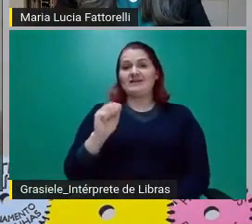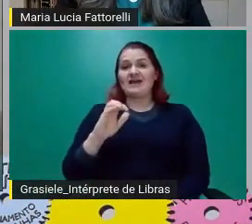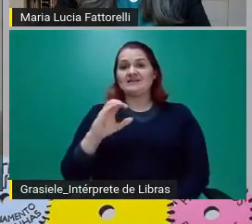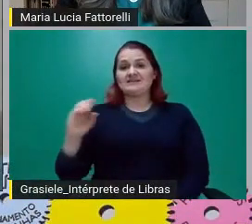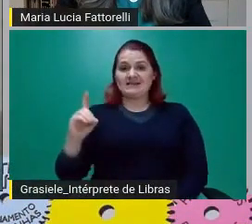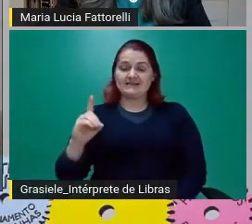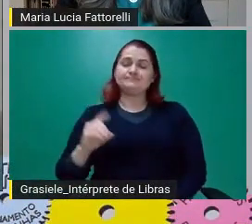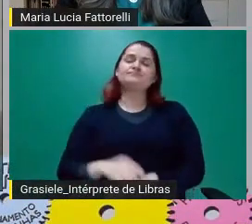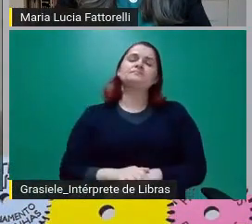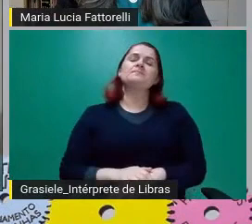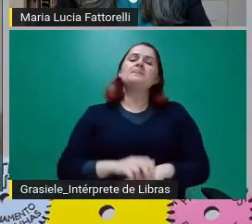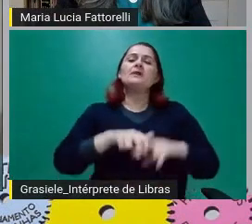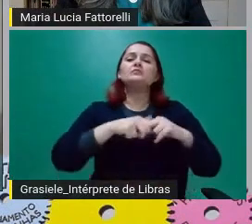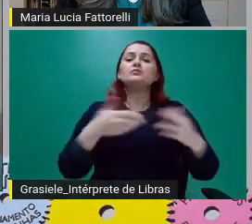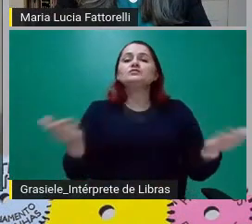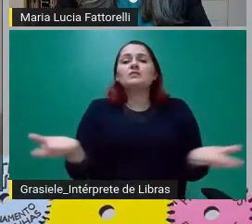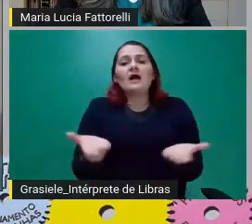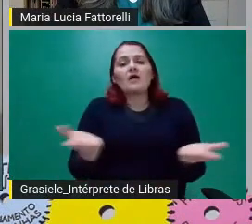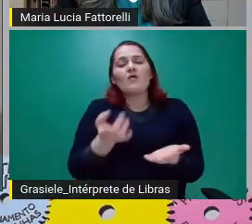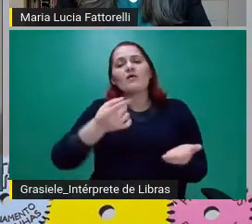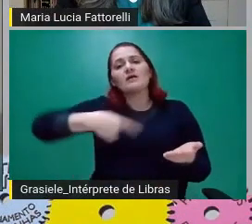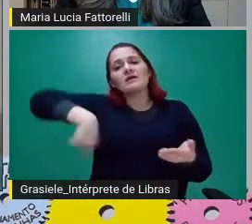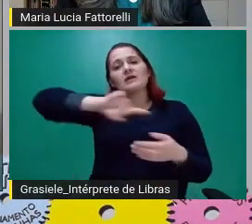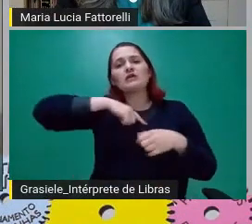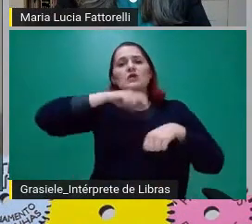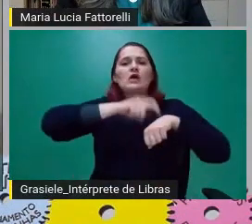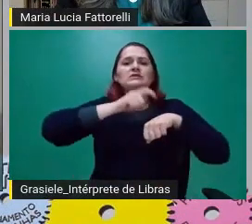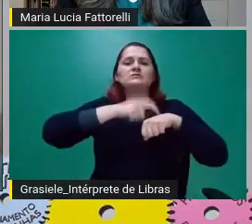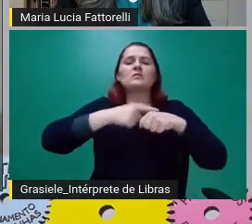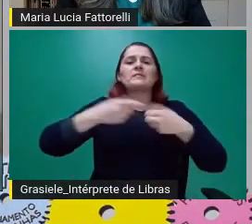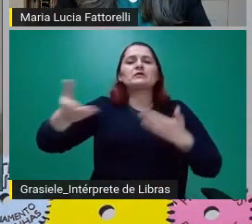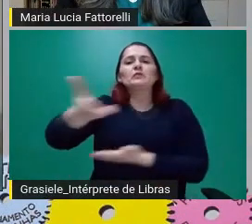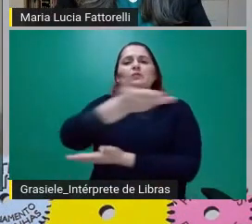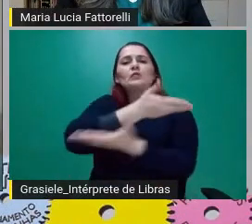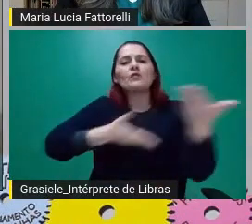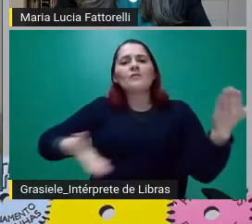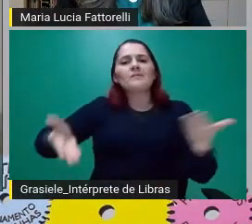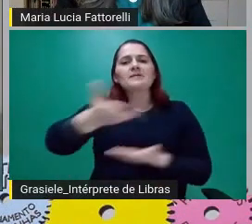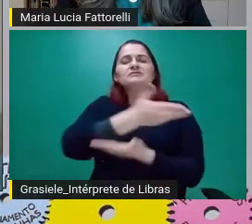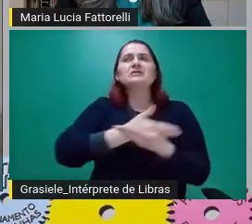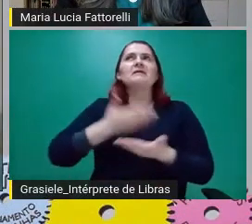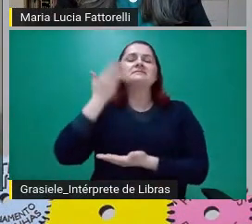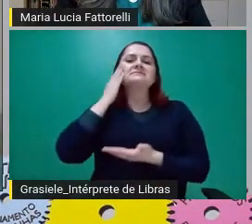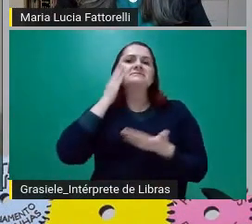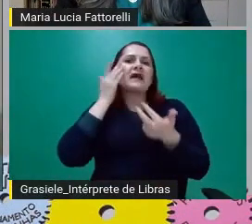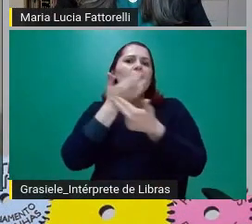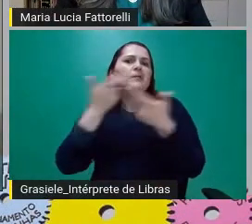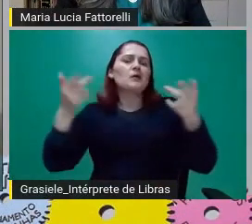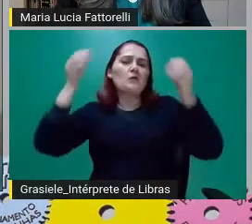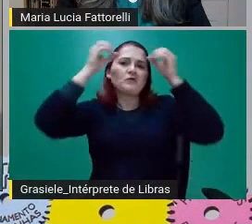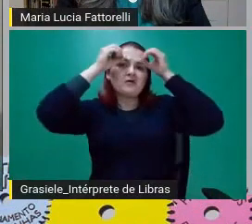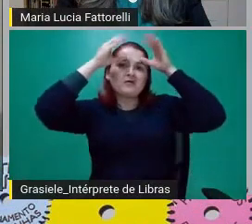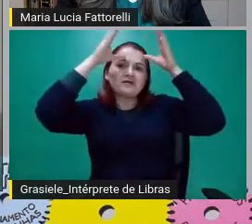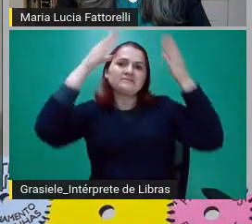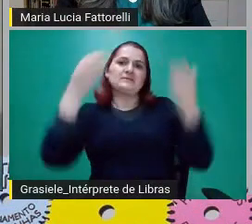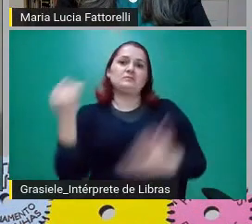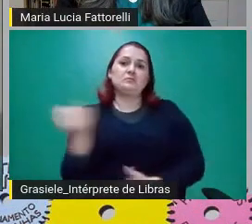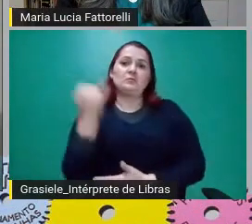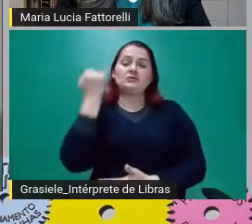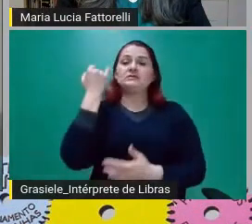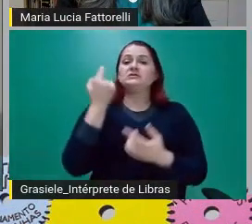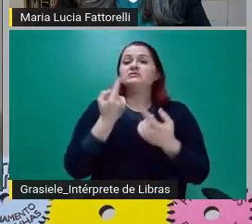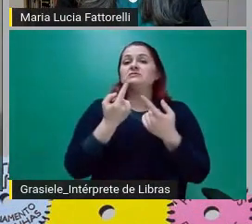compartilhar saberes e conhecimentos, fazer um pouco da análise da conjuntura, mas compreender